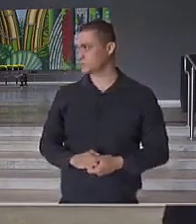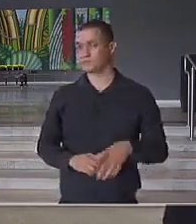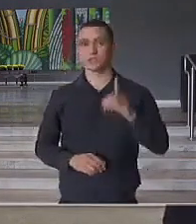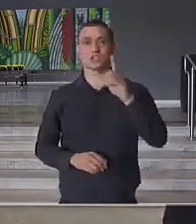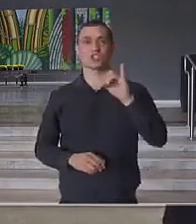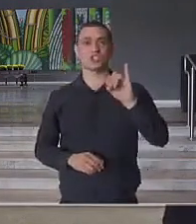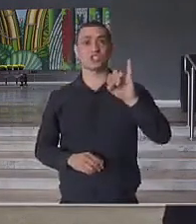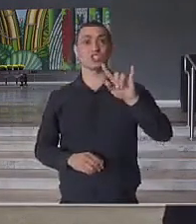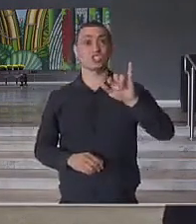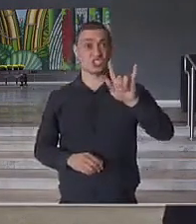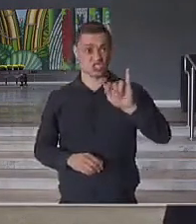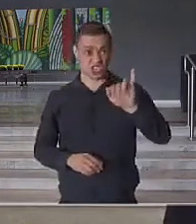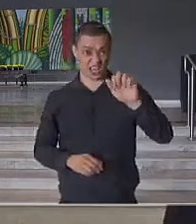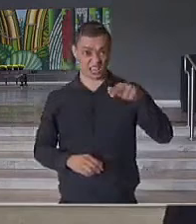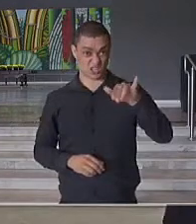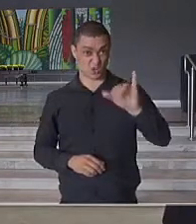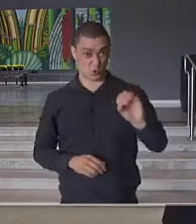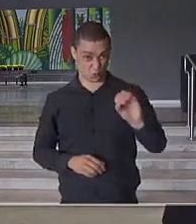Giaimo,